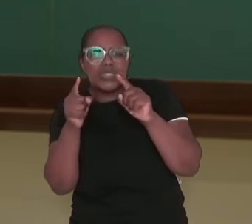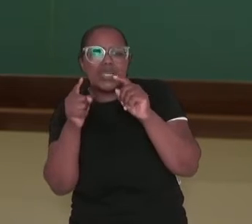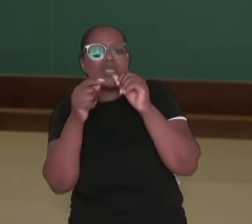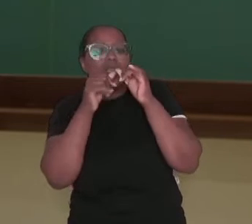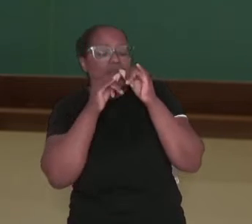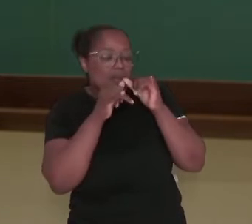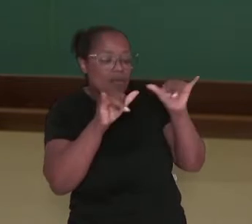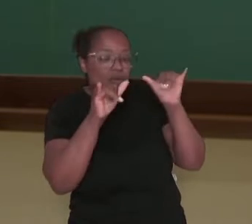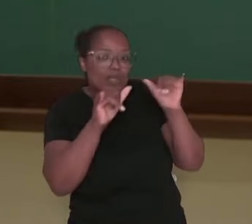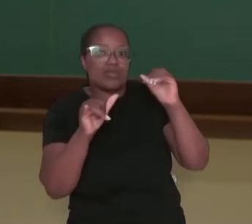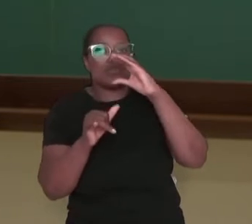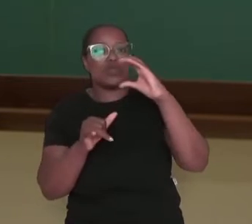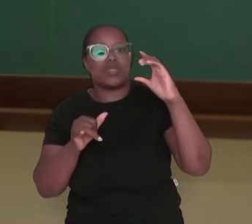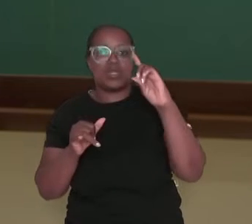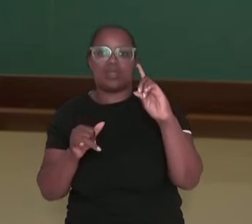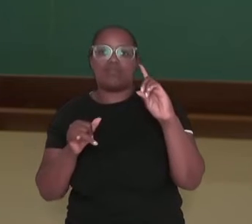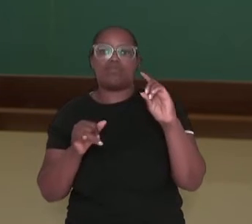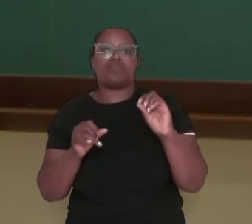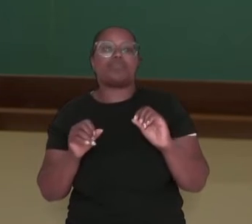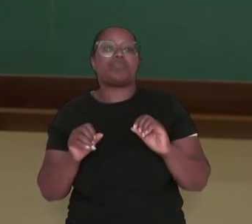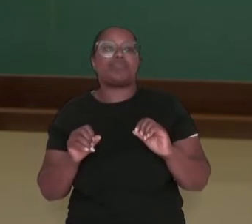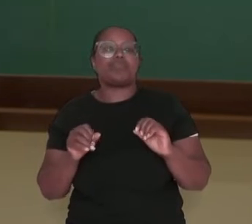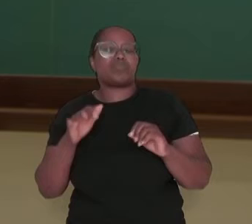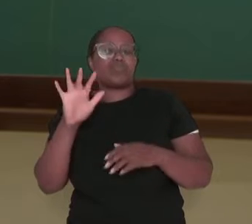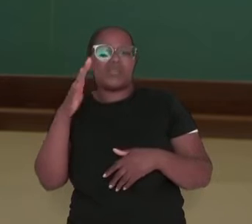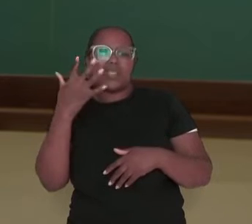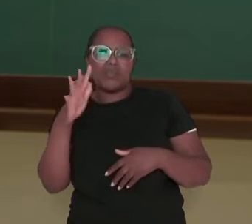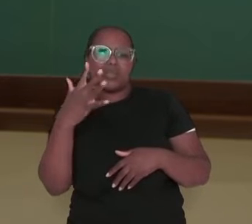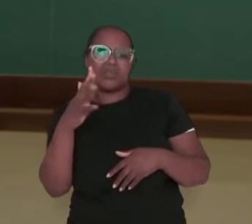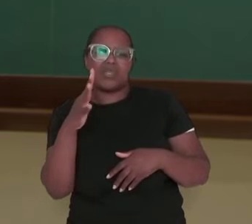média, pessoal? Então, quanto que ele ocupa? Em média,